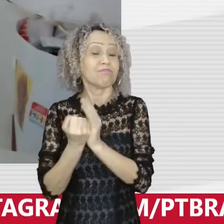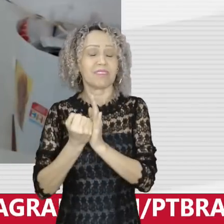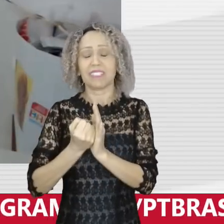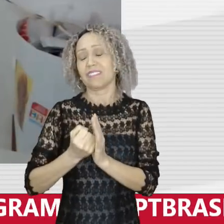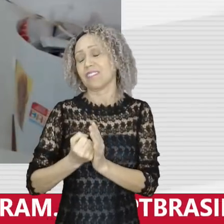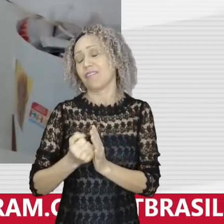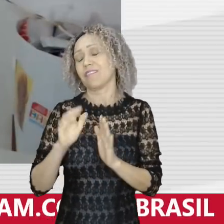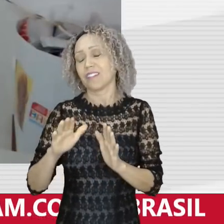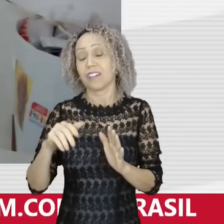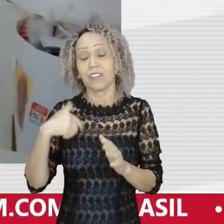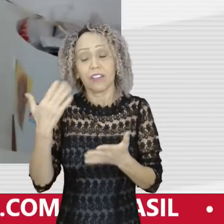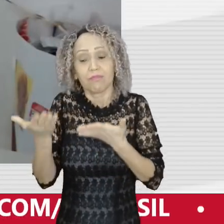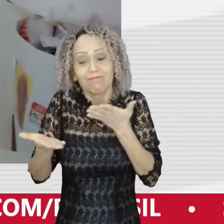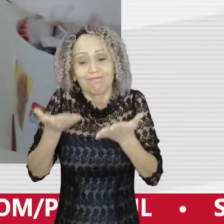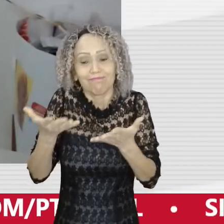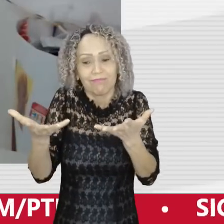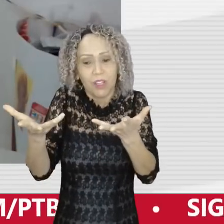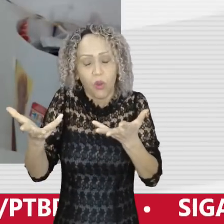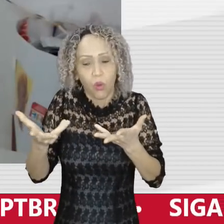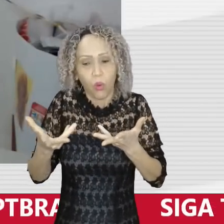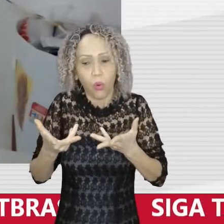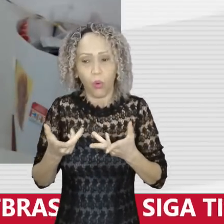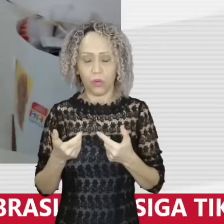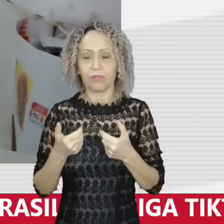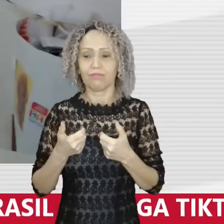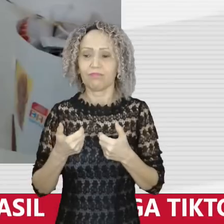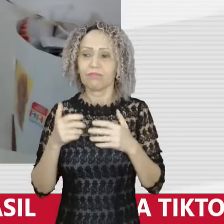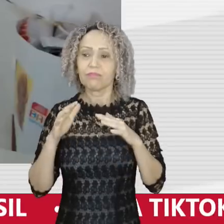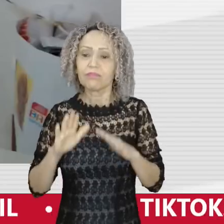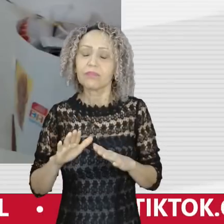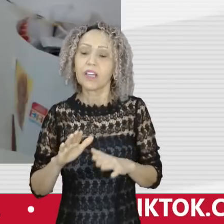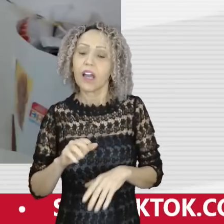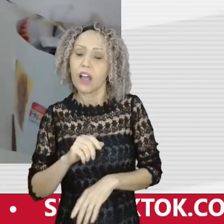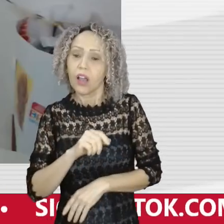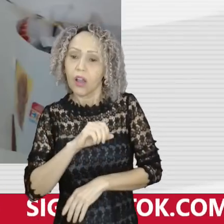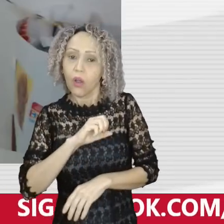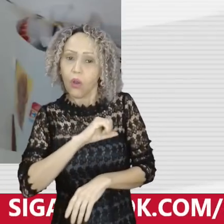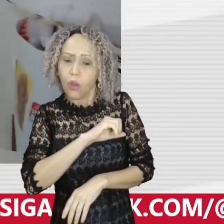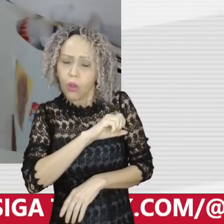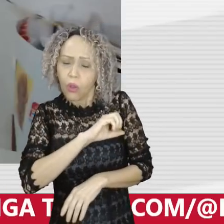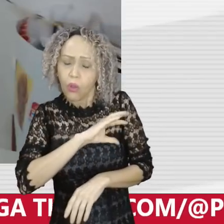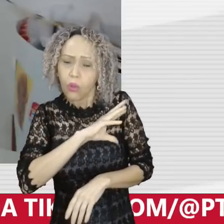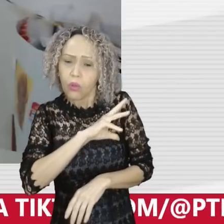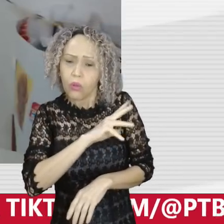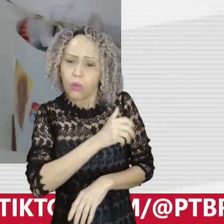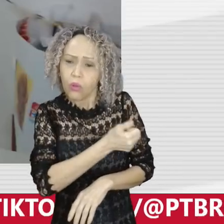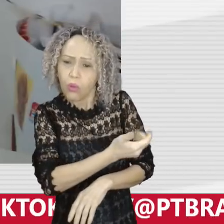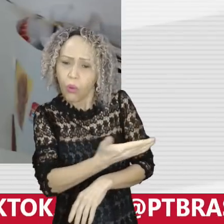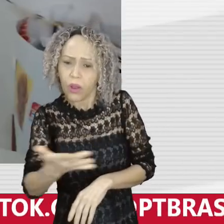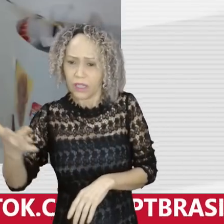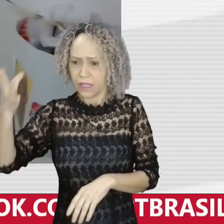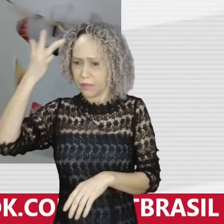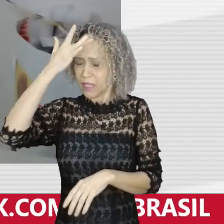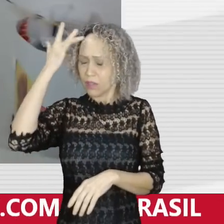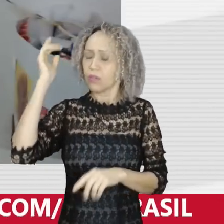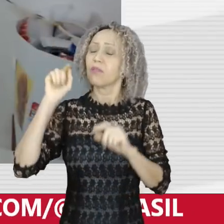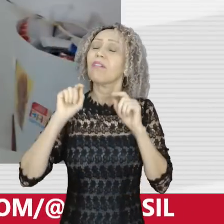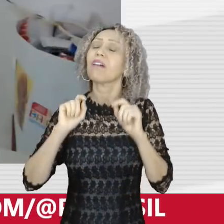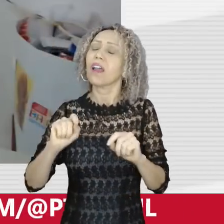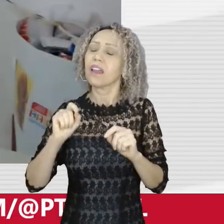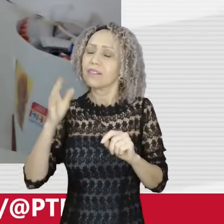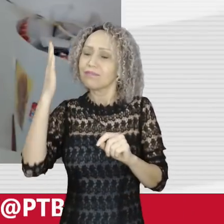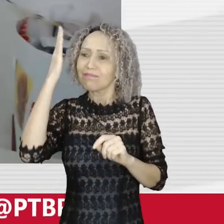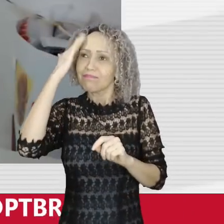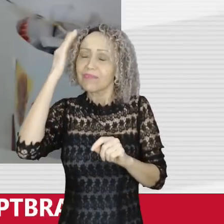depois outros que estão vindo aí vão tomar conhecimento através dos livros de história brasileira, que a história brasileira